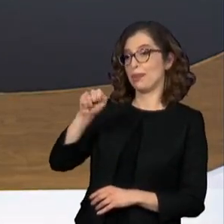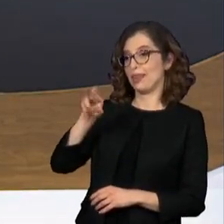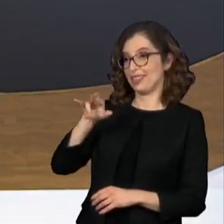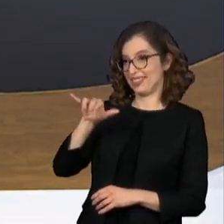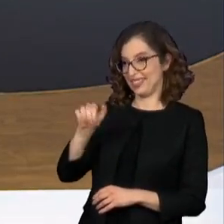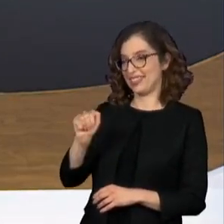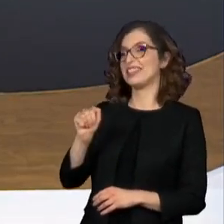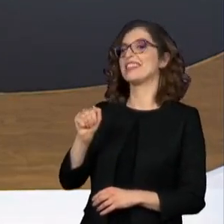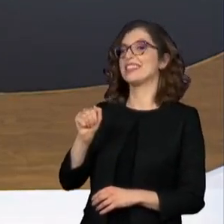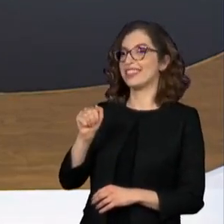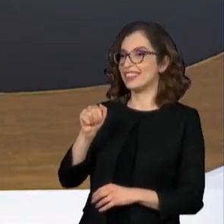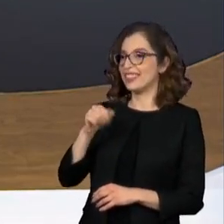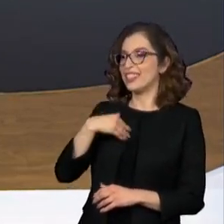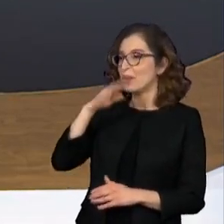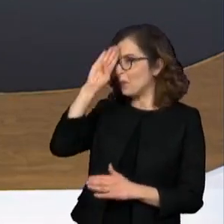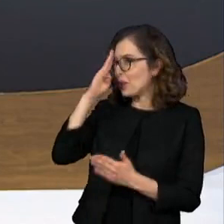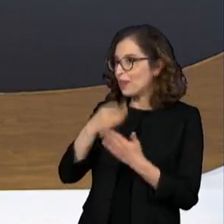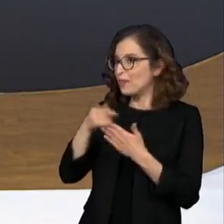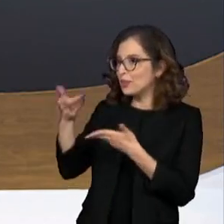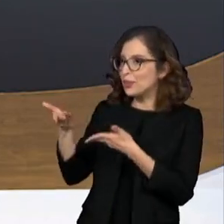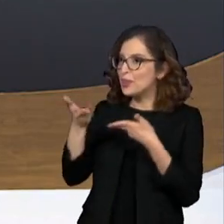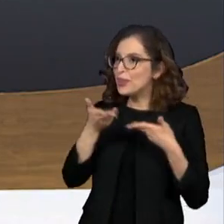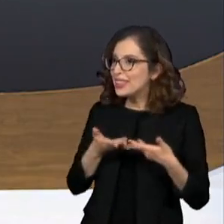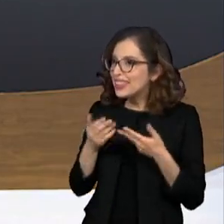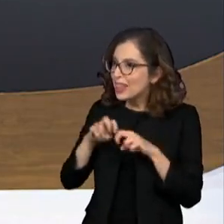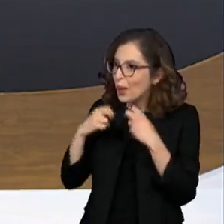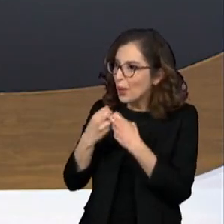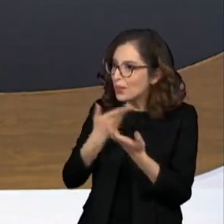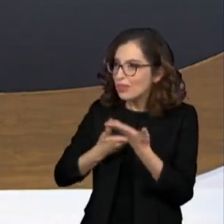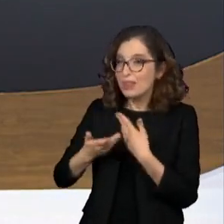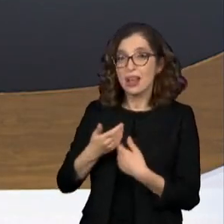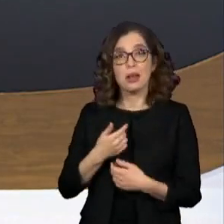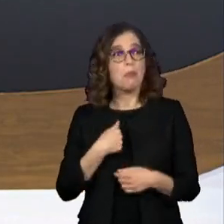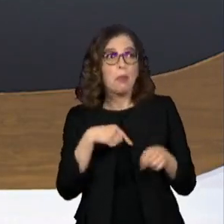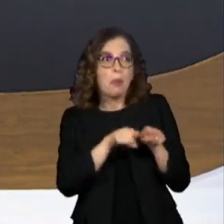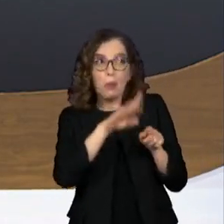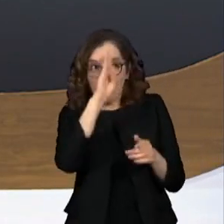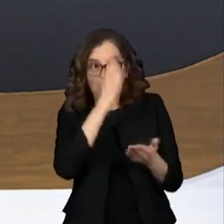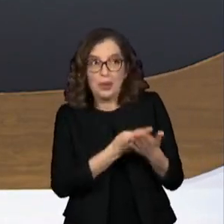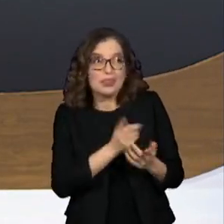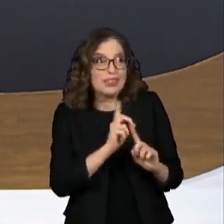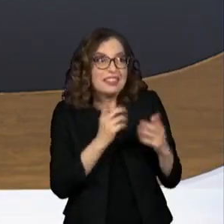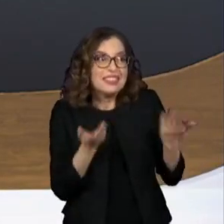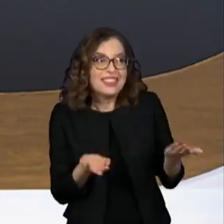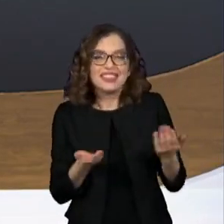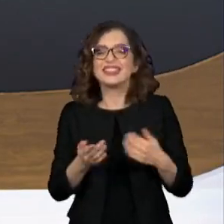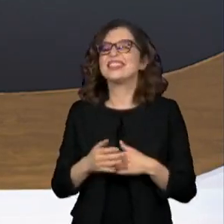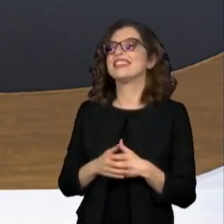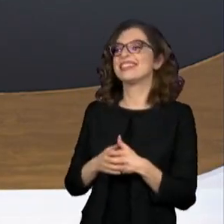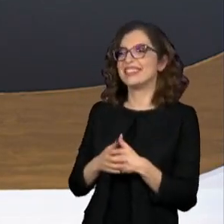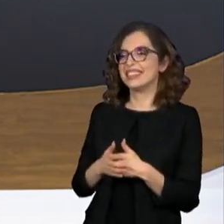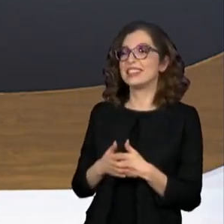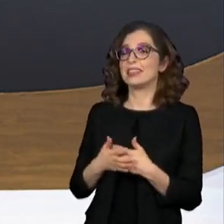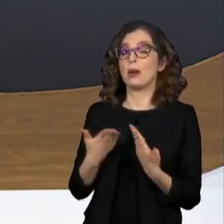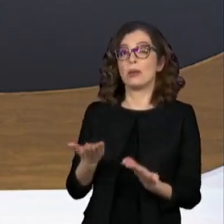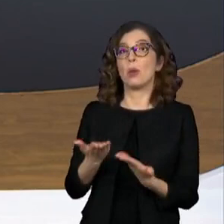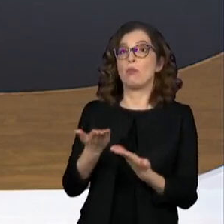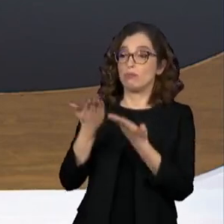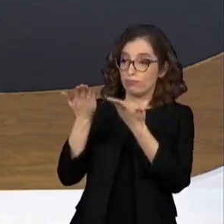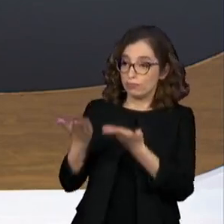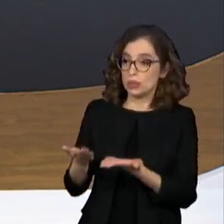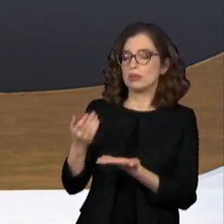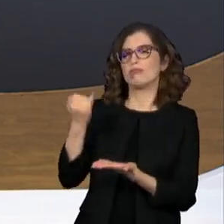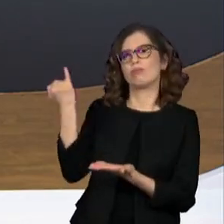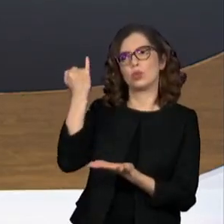Roda Viva. Ela falou, também não acredito que nunca me ligaram. Mas é isso, mulheres importantes do nosso jornalismo têm que estar no centro,